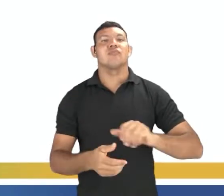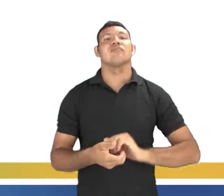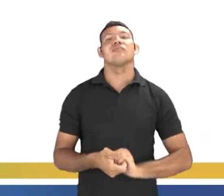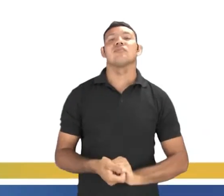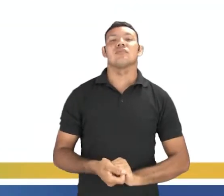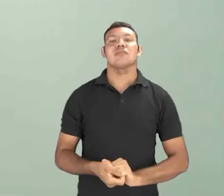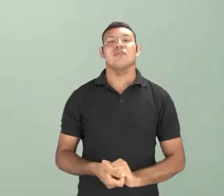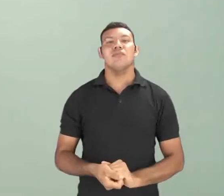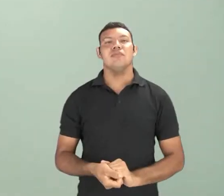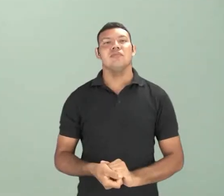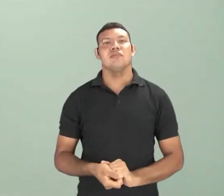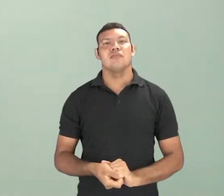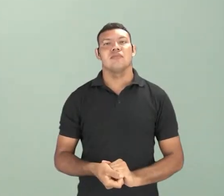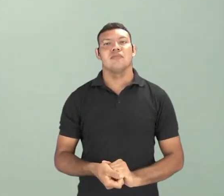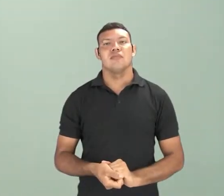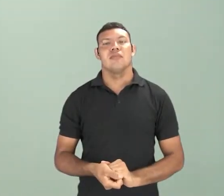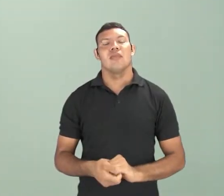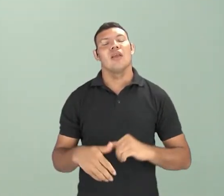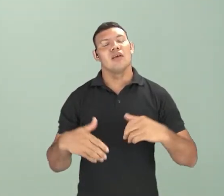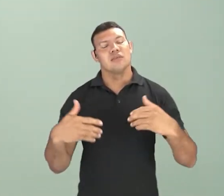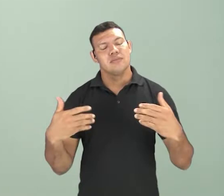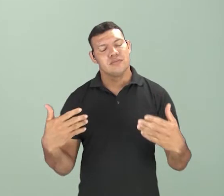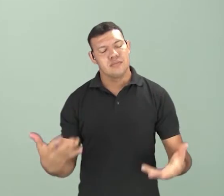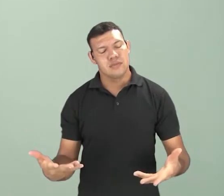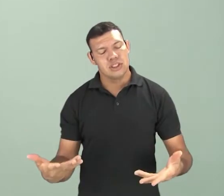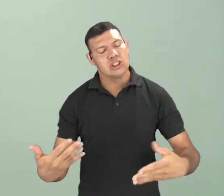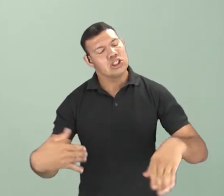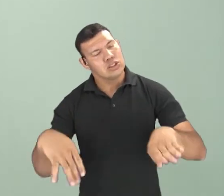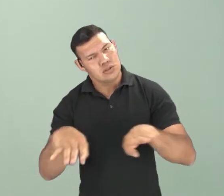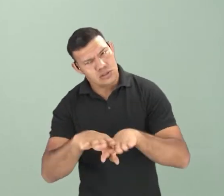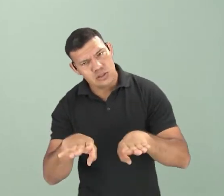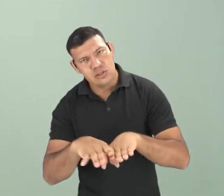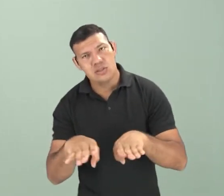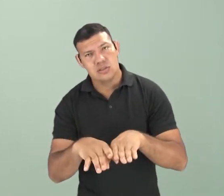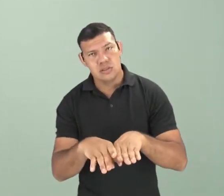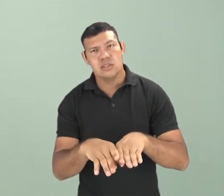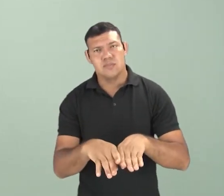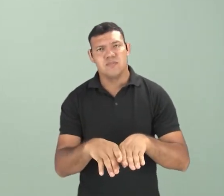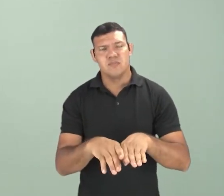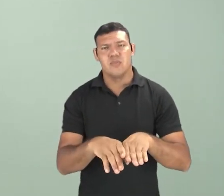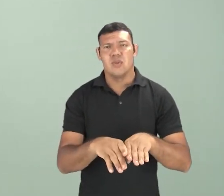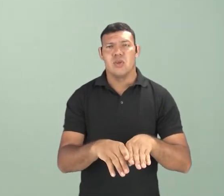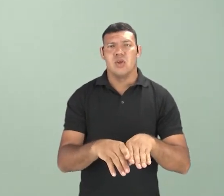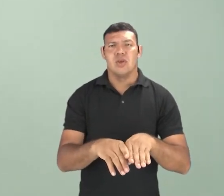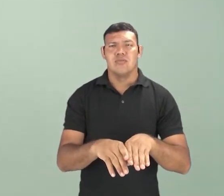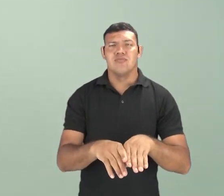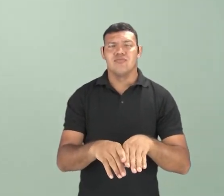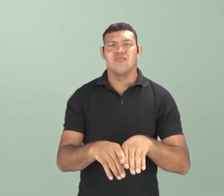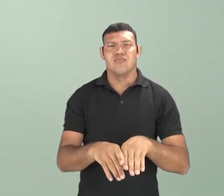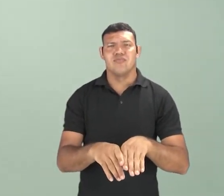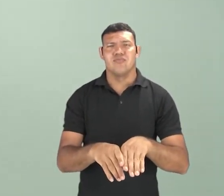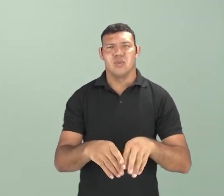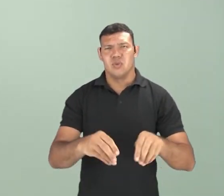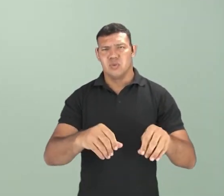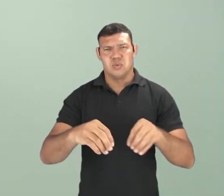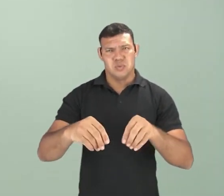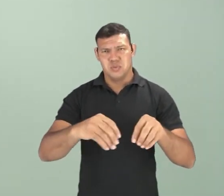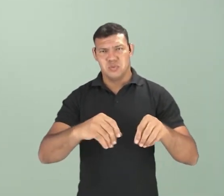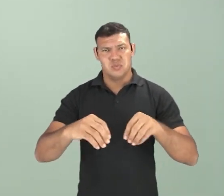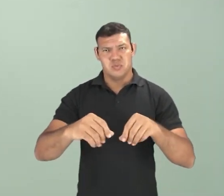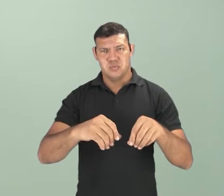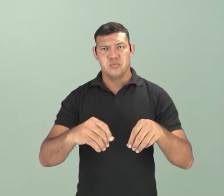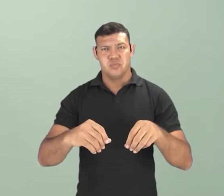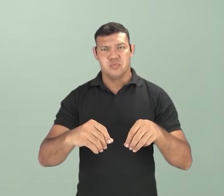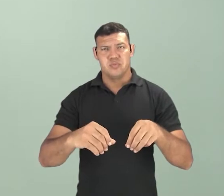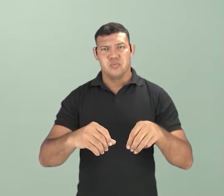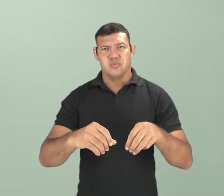coisa que pode toxicar é o nosso próprio solo,